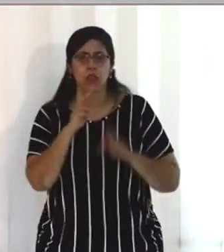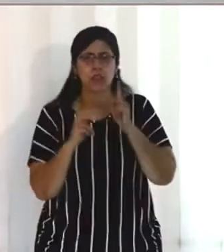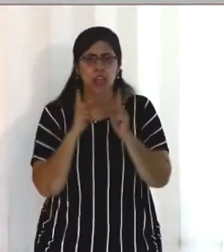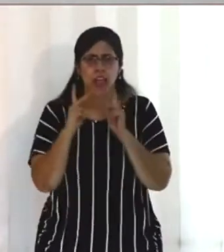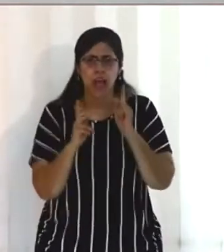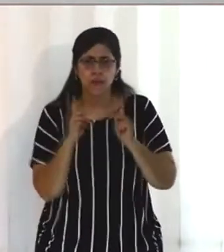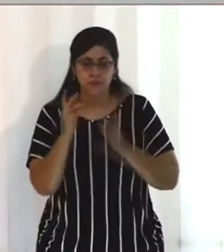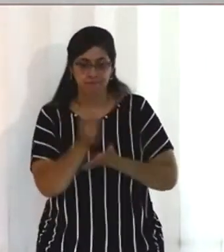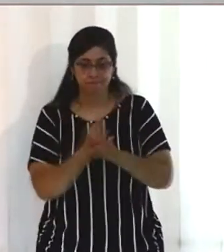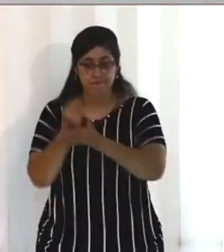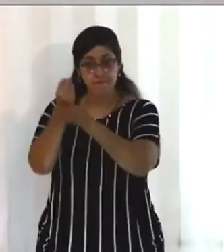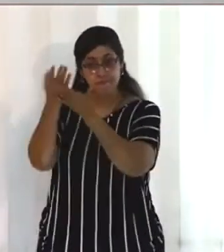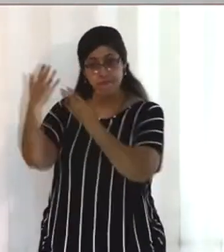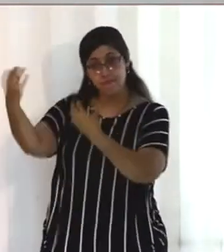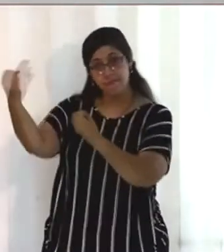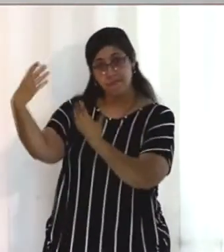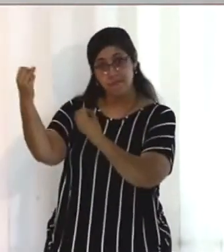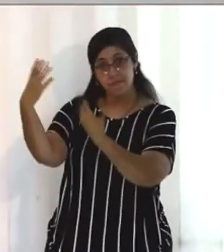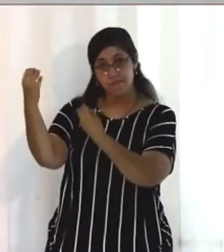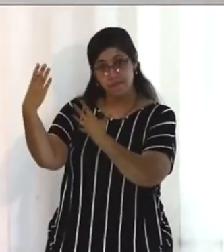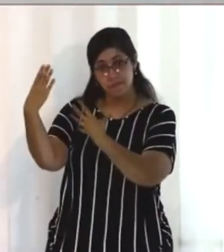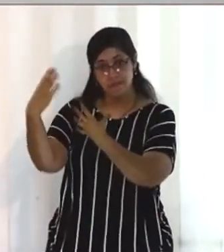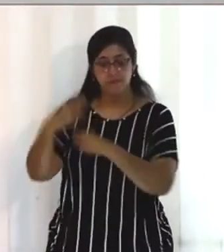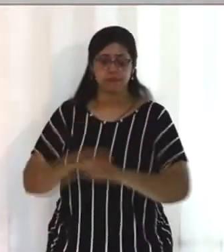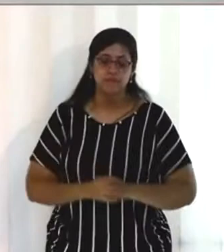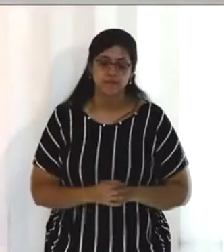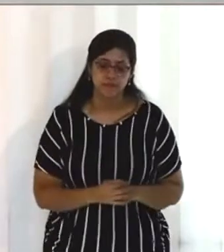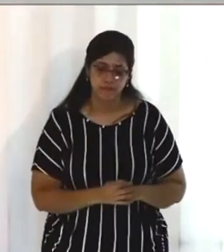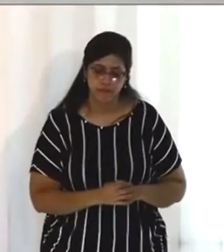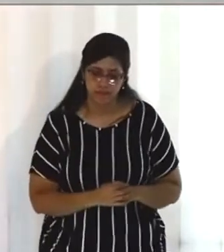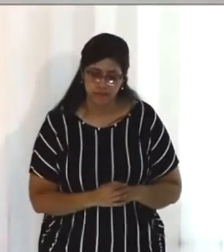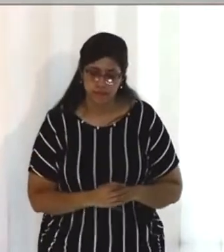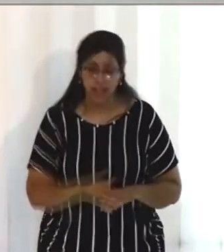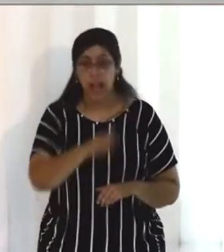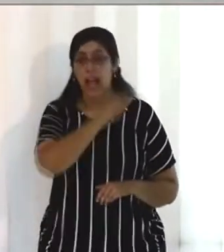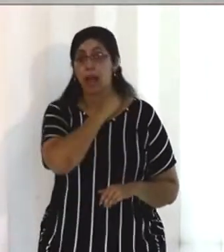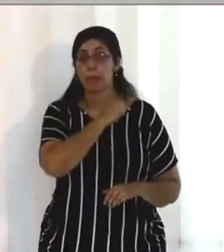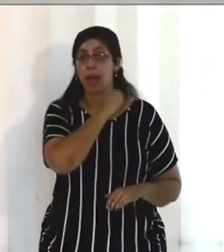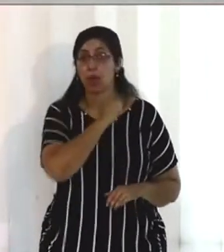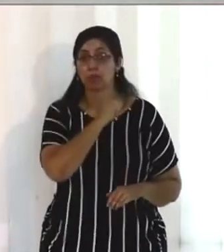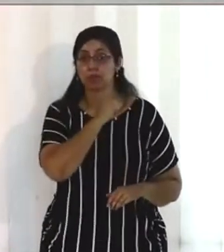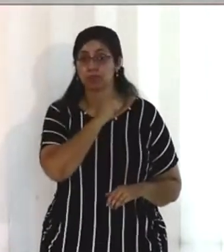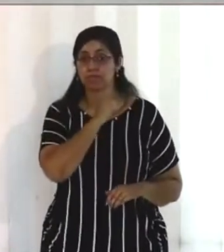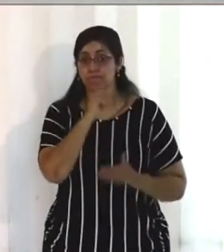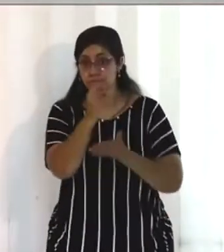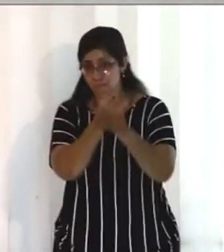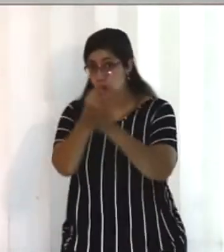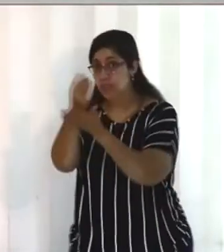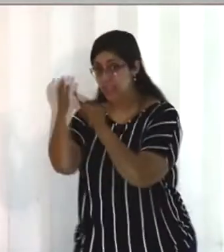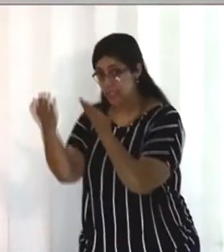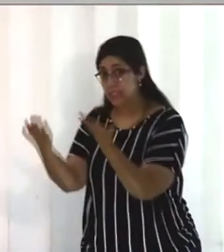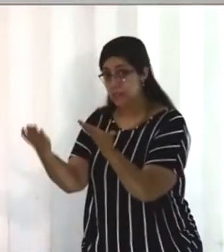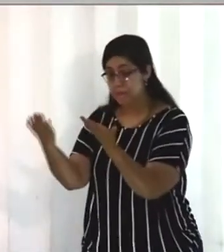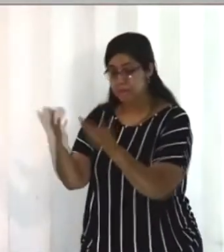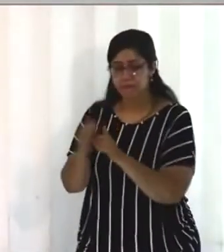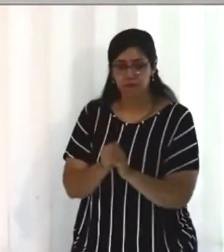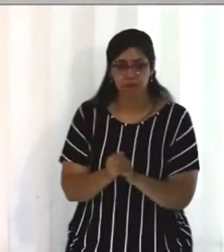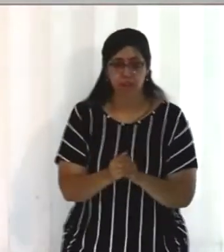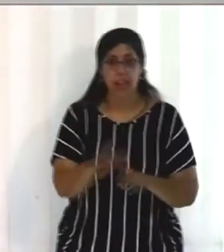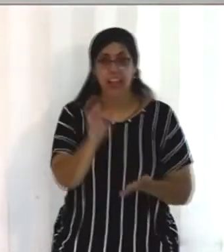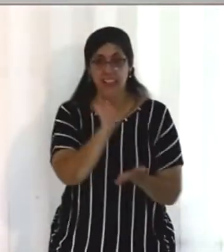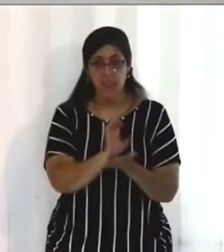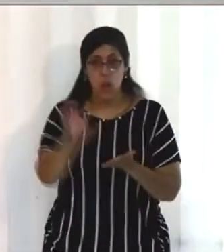de instrução. Em Abel, consagração. Em Enoque,